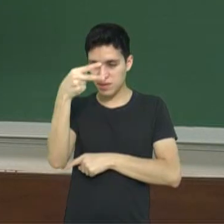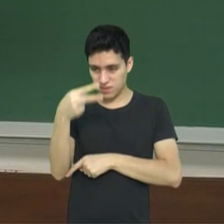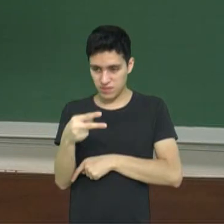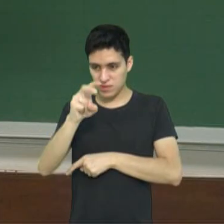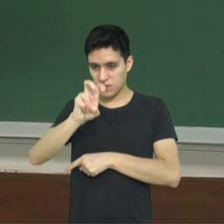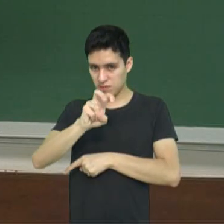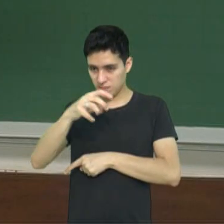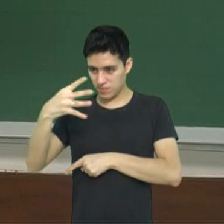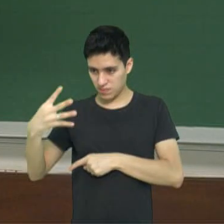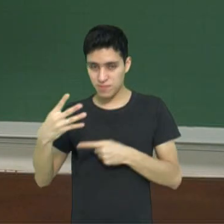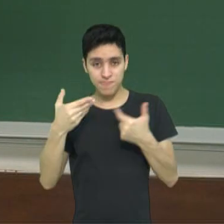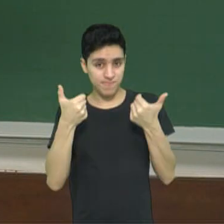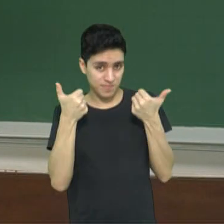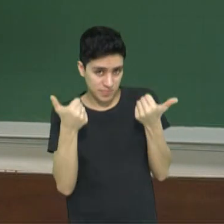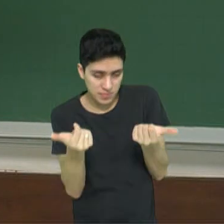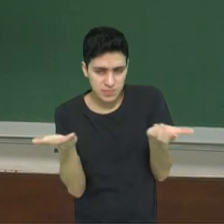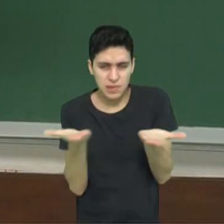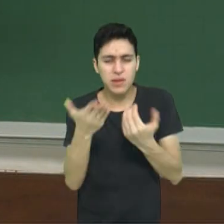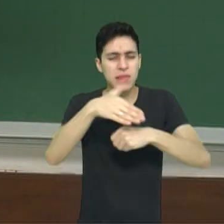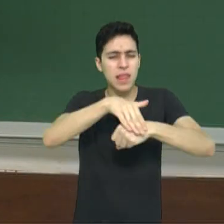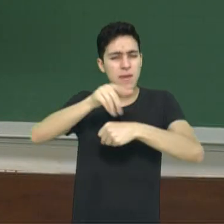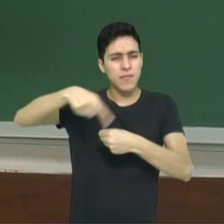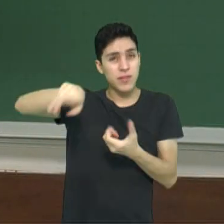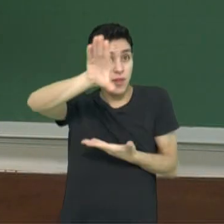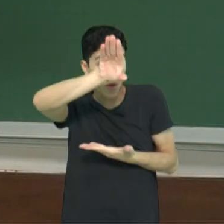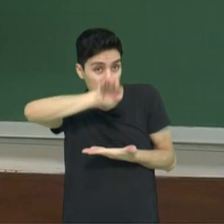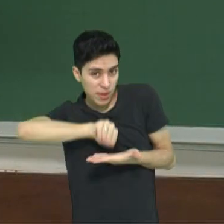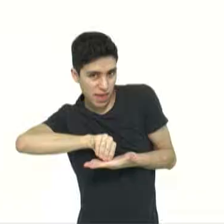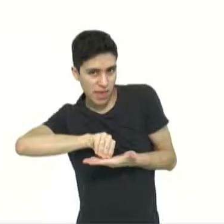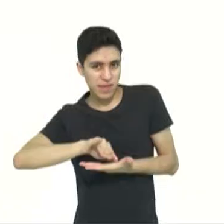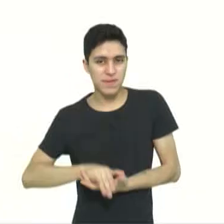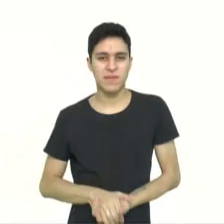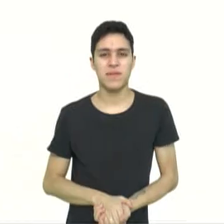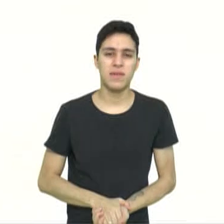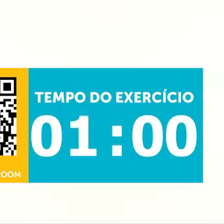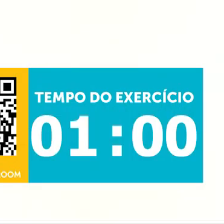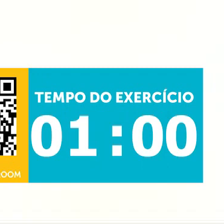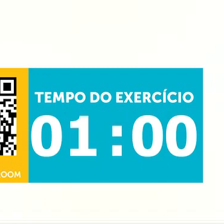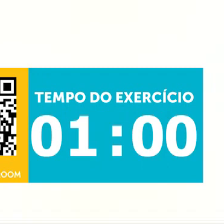54, beleza? Então, um tempinho para você copiar esse sistema.